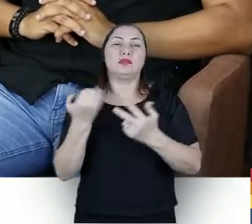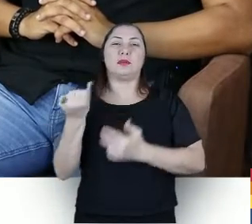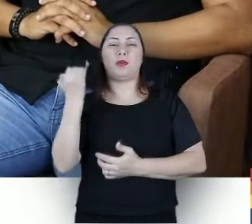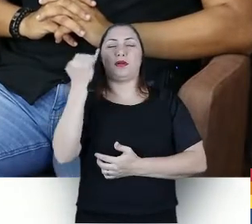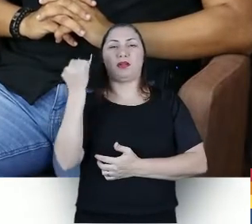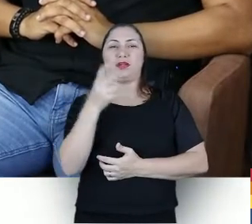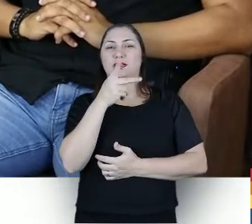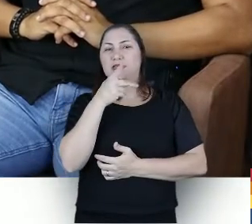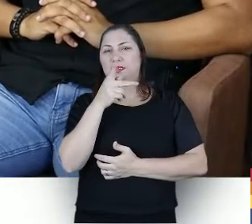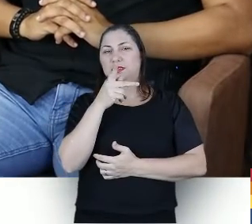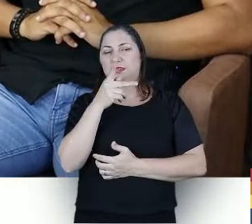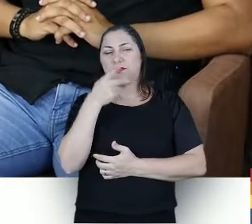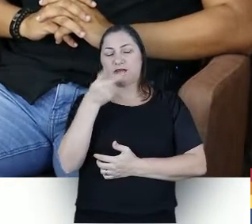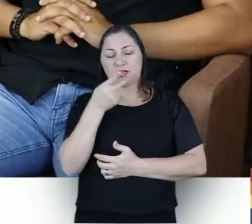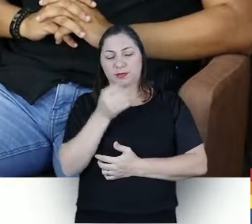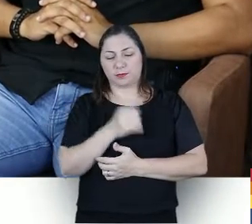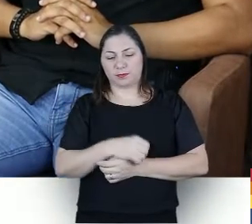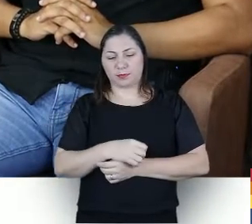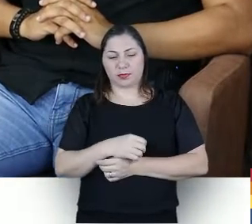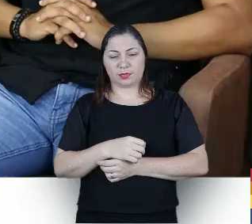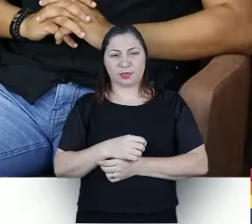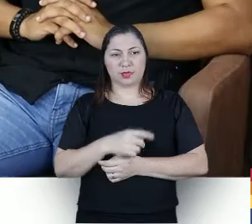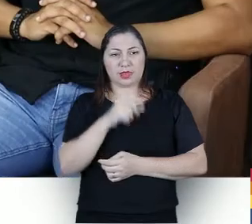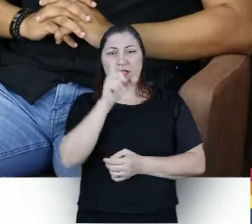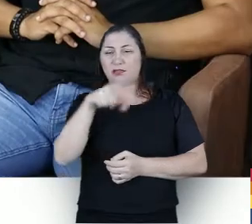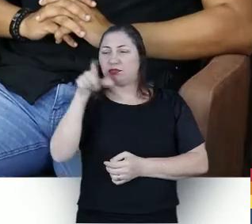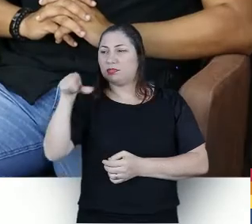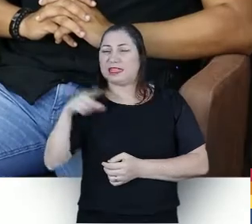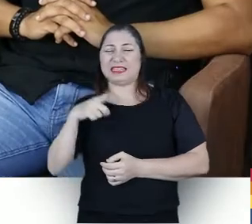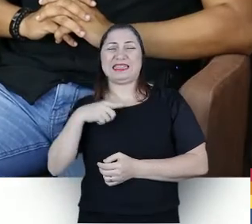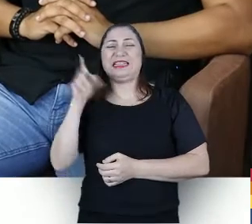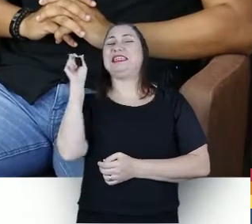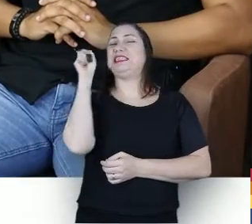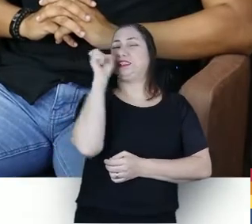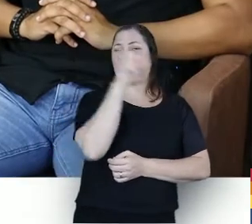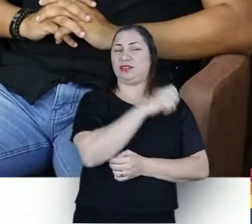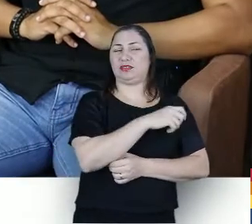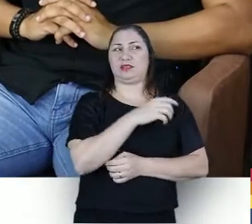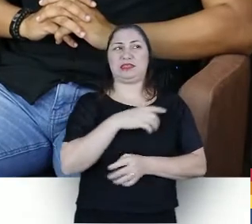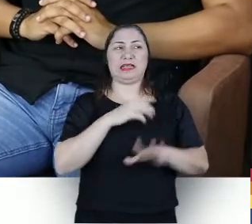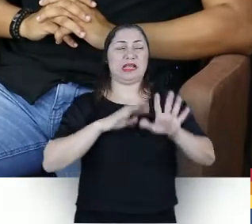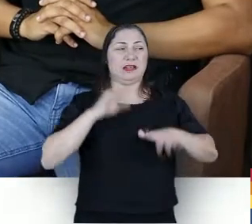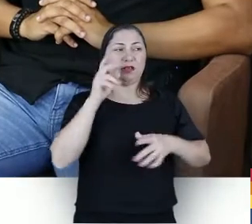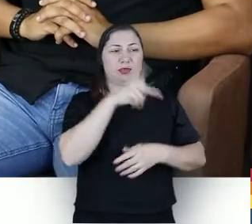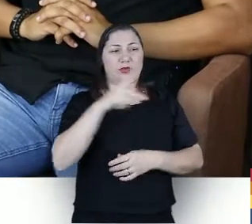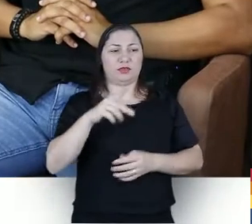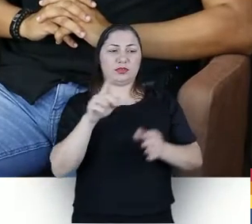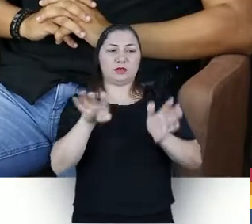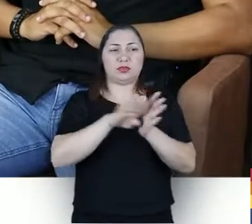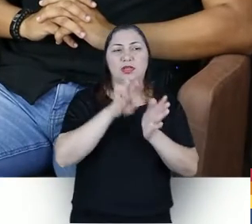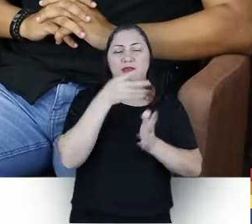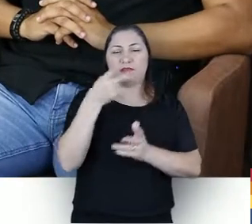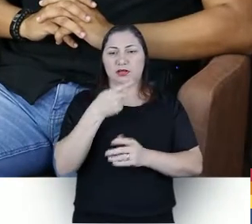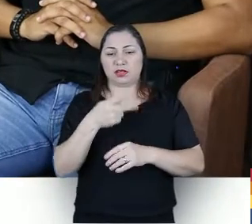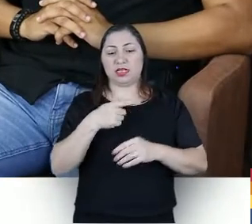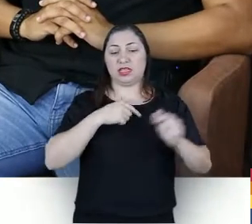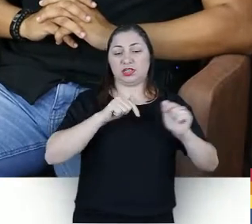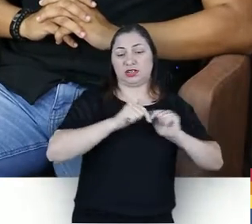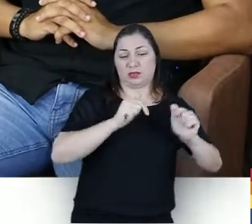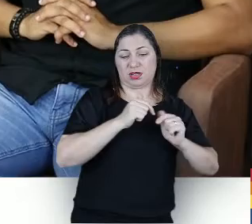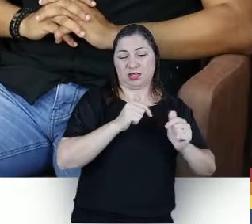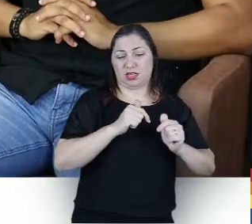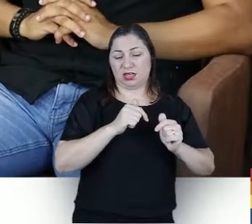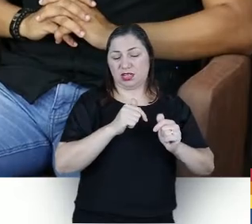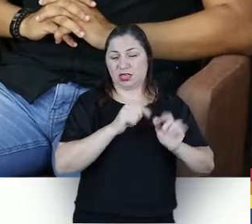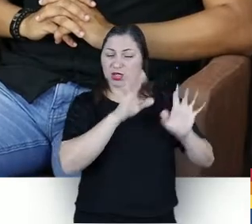de educação física. Então, além dos planejamentos, tem esse momento também. Então, há essa troca. Então, um outro ponto também que é bem